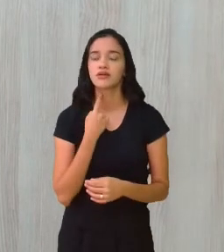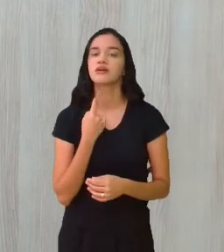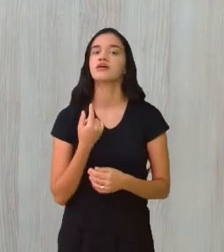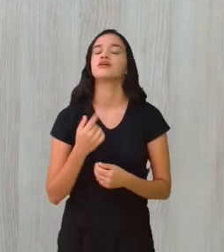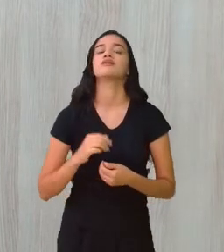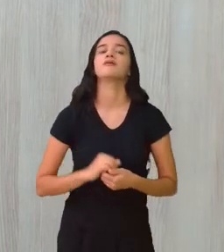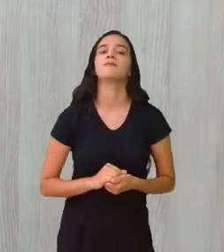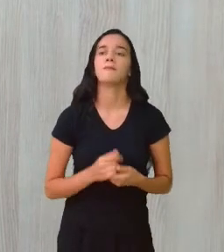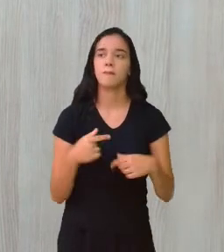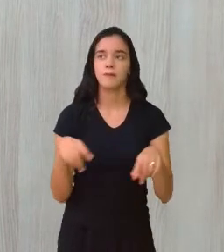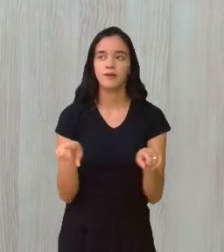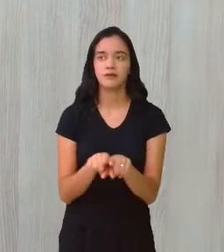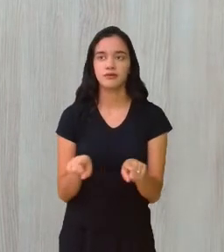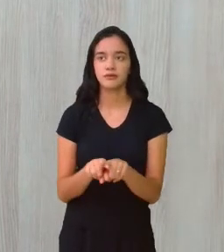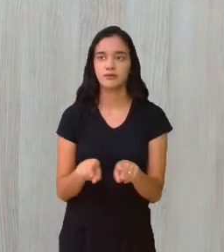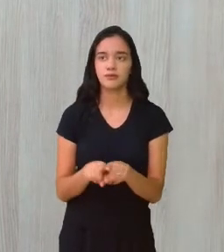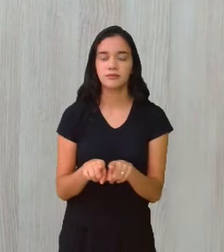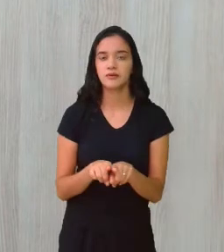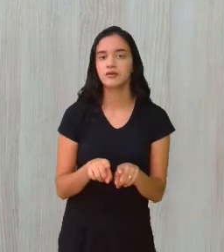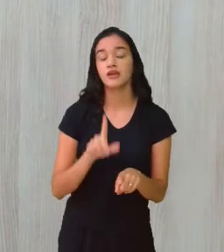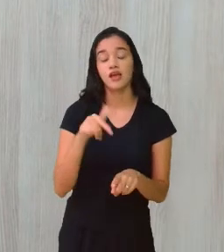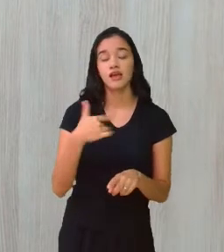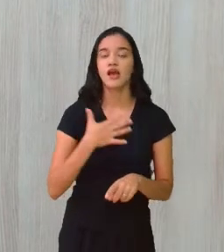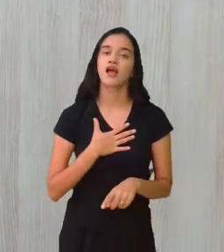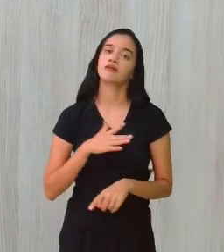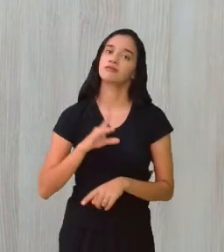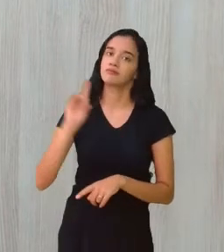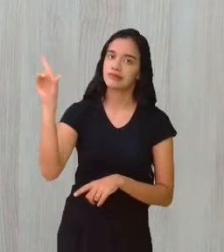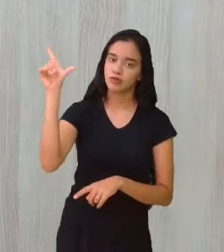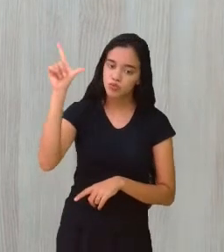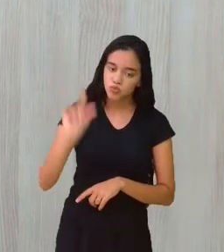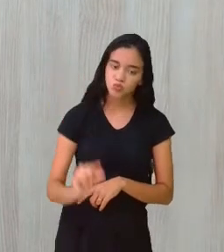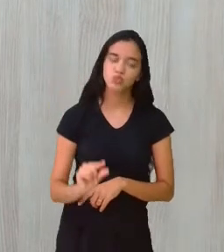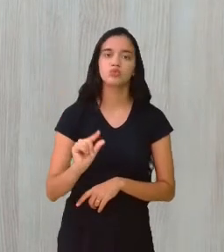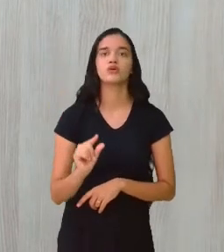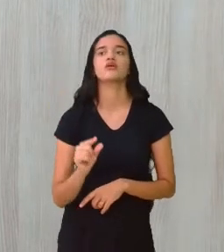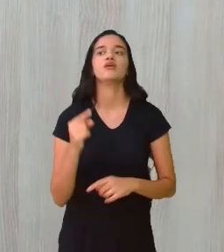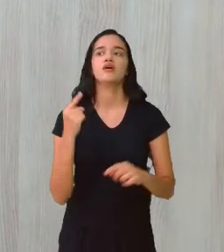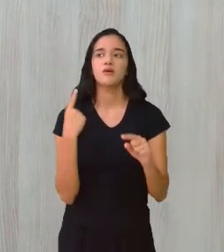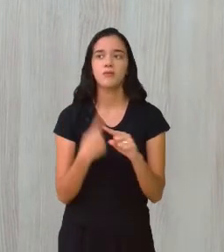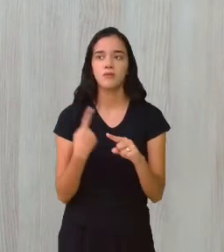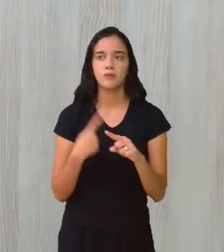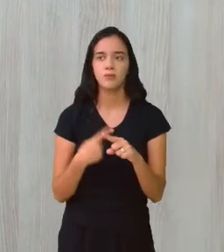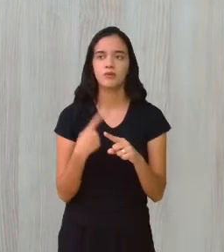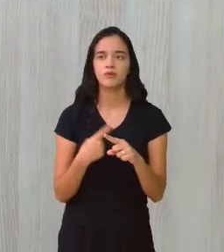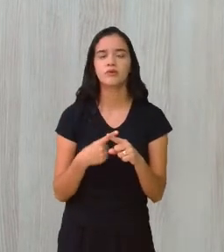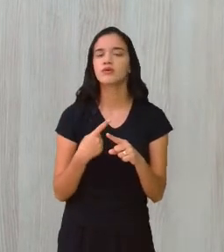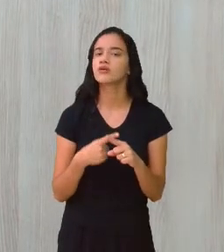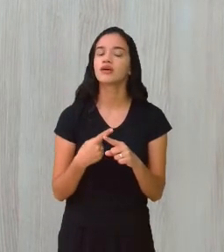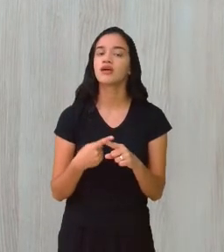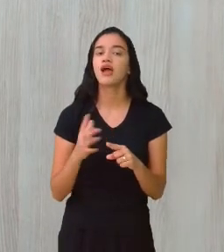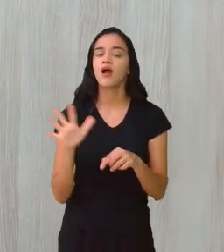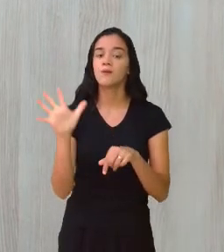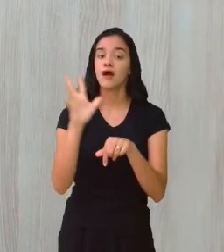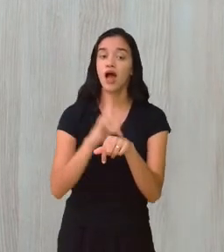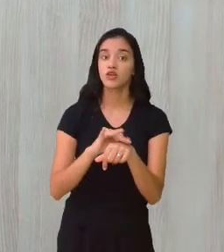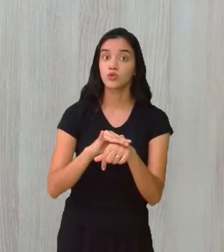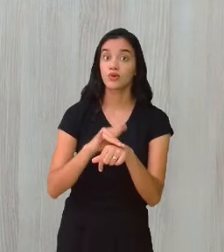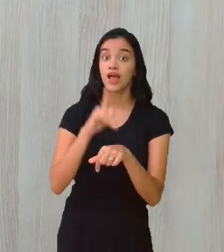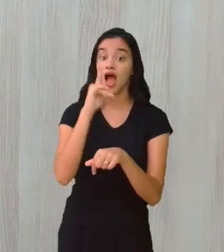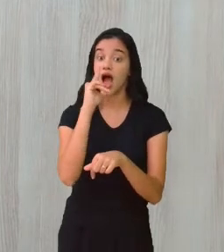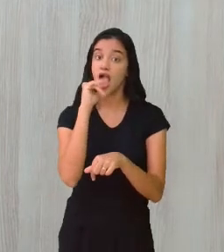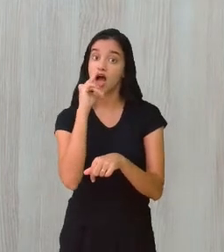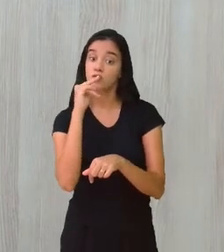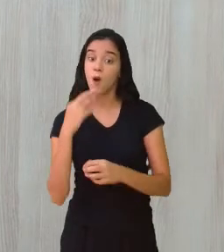estava danada, bombando, né? E graças a Deus diminuiu, né? Porque a cólera é uma doença de água contaminada.